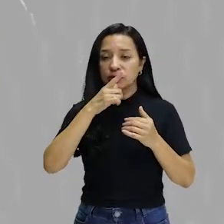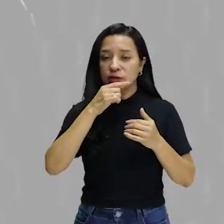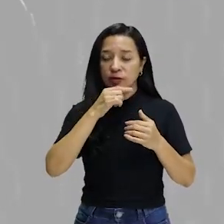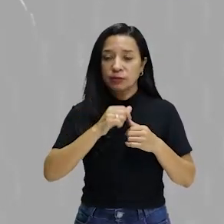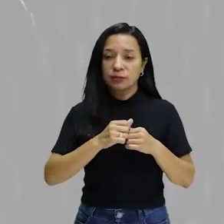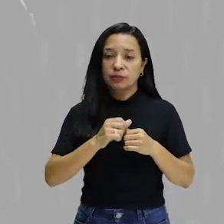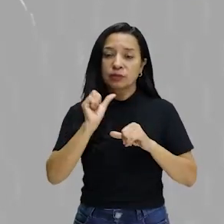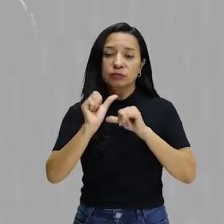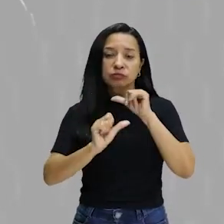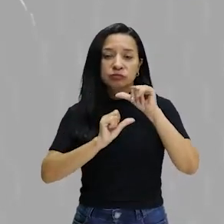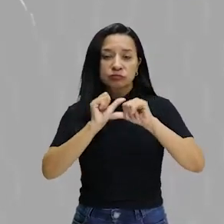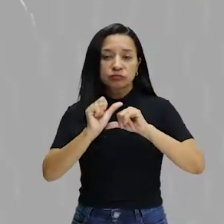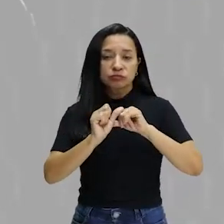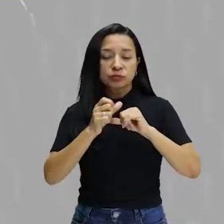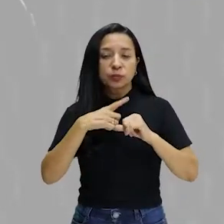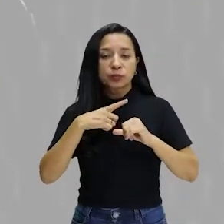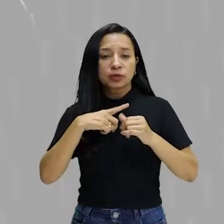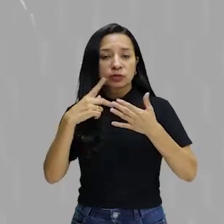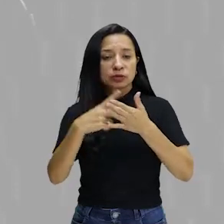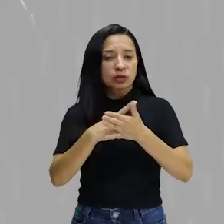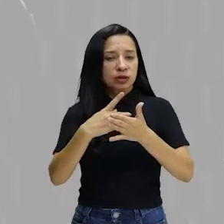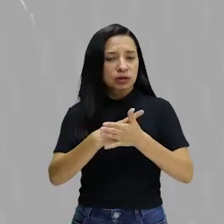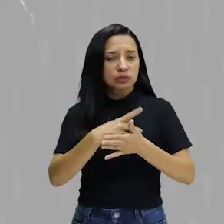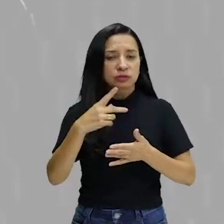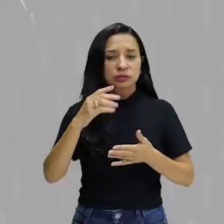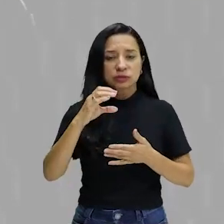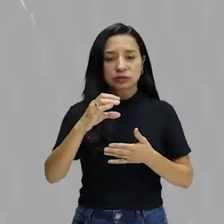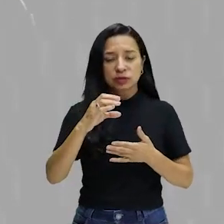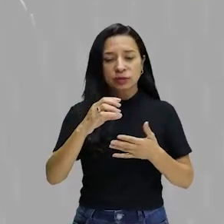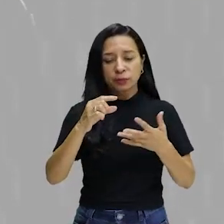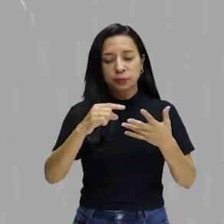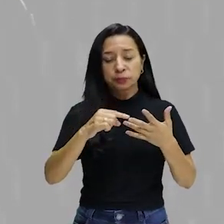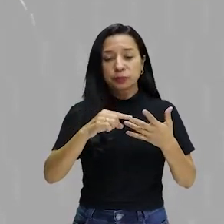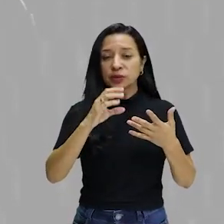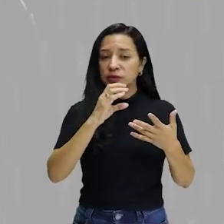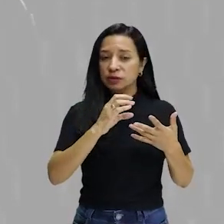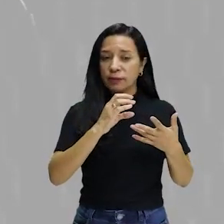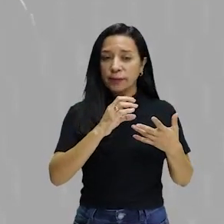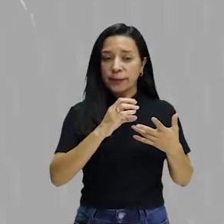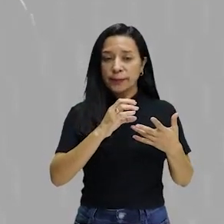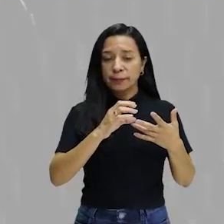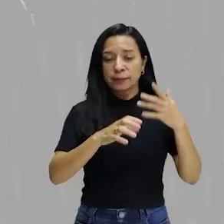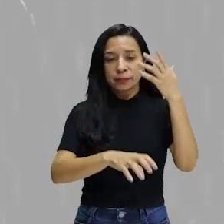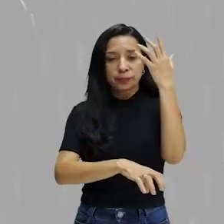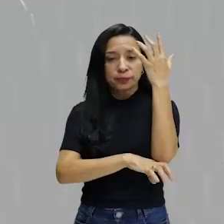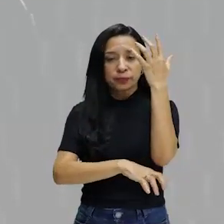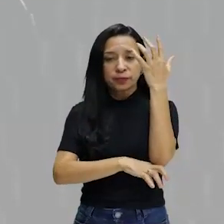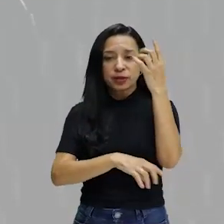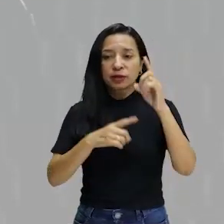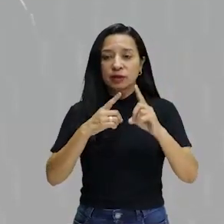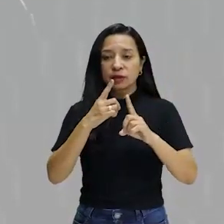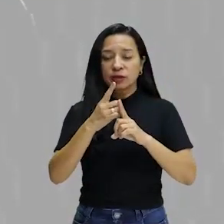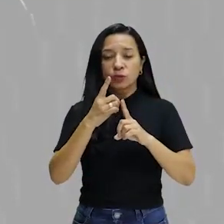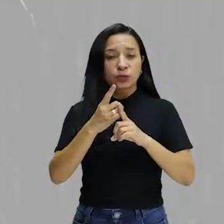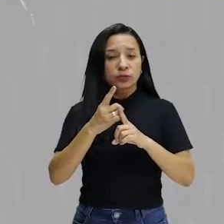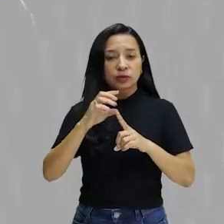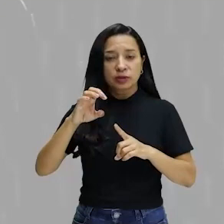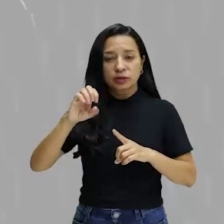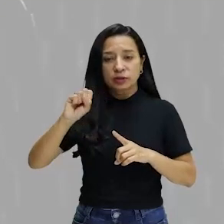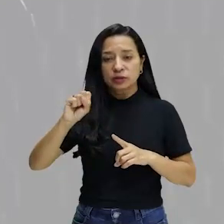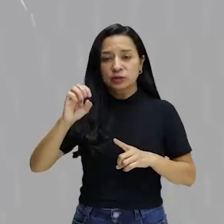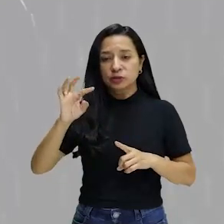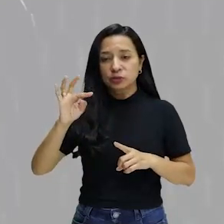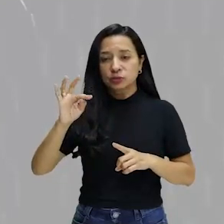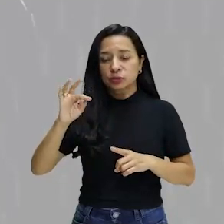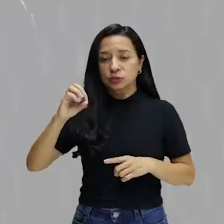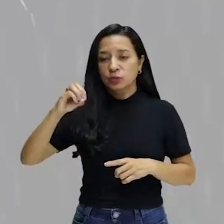O que tem de errado na letra C? Principalmente na raiz. Diz que na raiz a gente vai encontrar estômatos, né? Não é, a gente não encontra